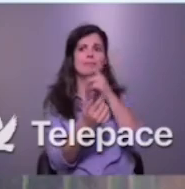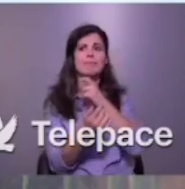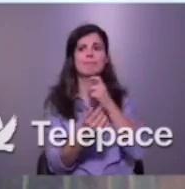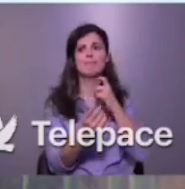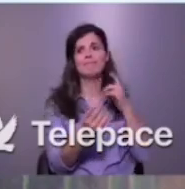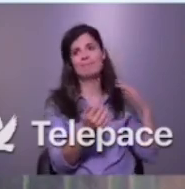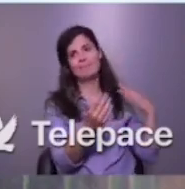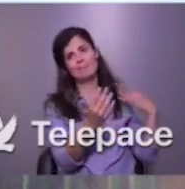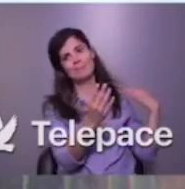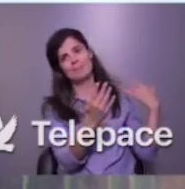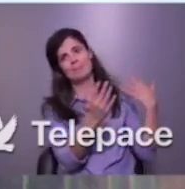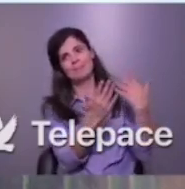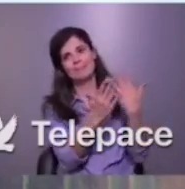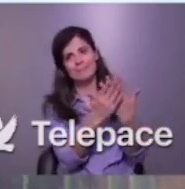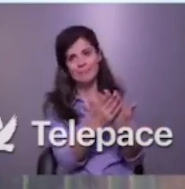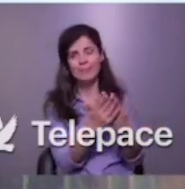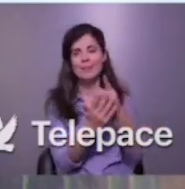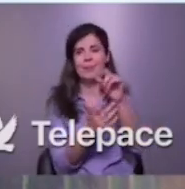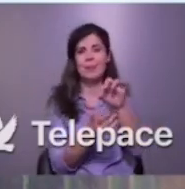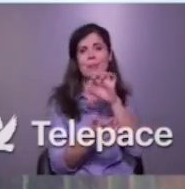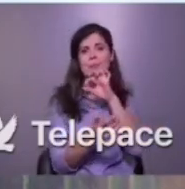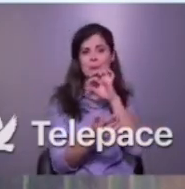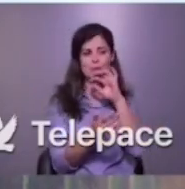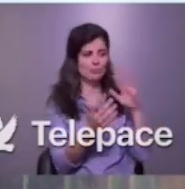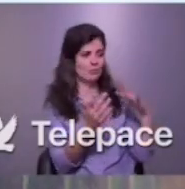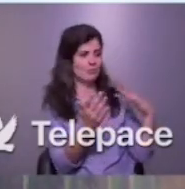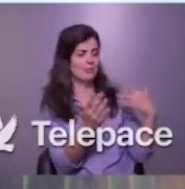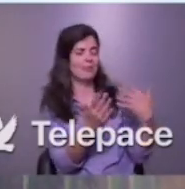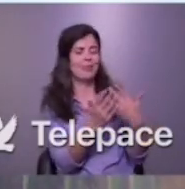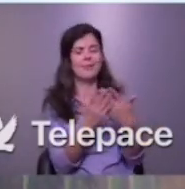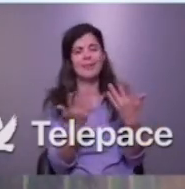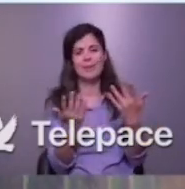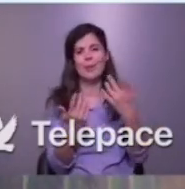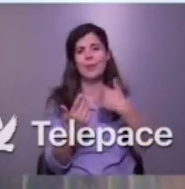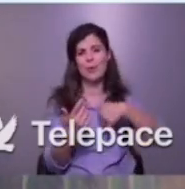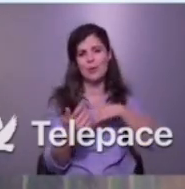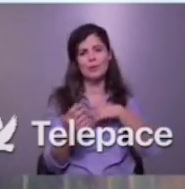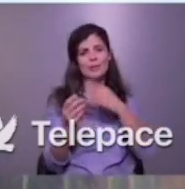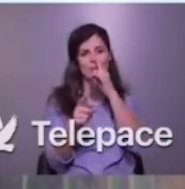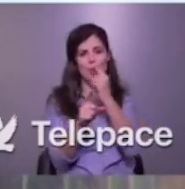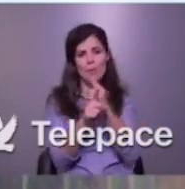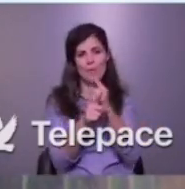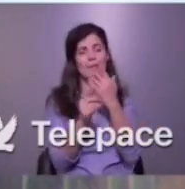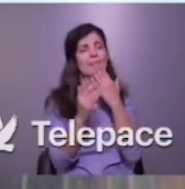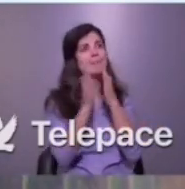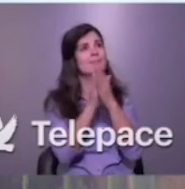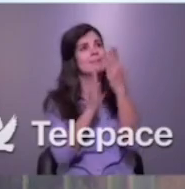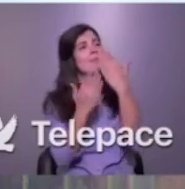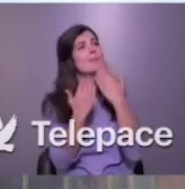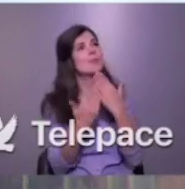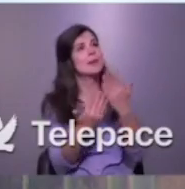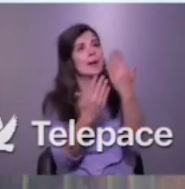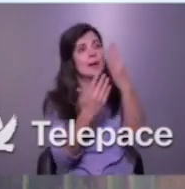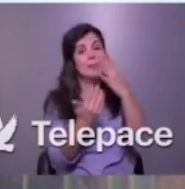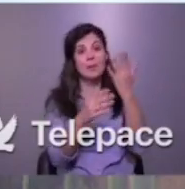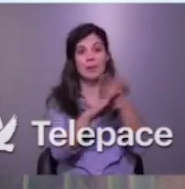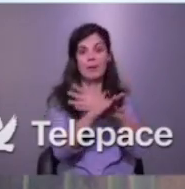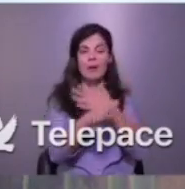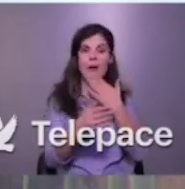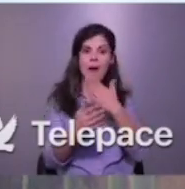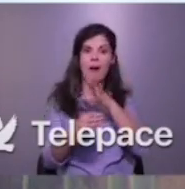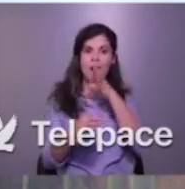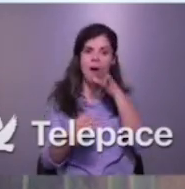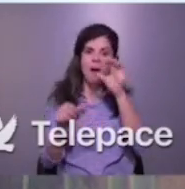como consagrado, como padre e como bispo. Damos com ele graças a Deus e agradecemos a palavra esclarecida que nos